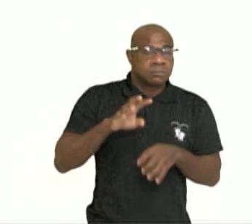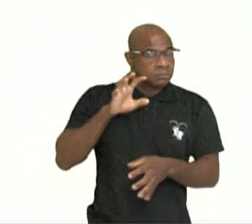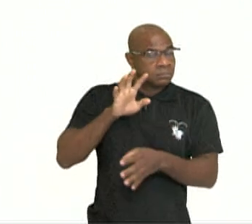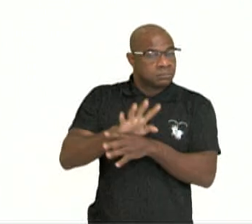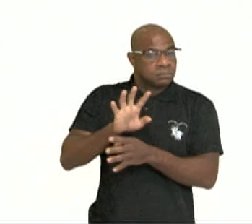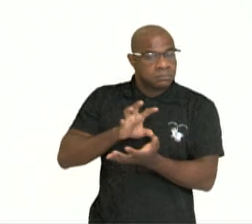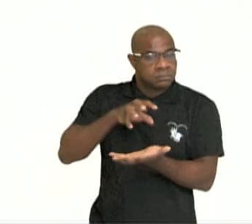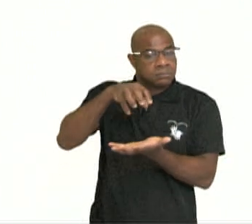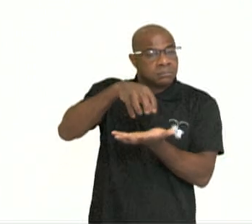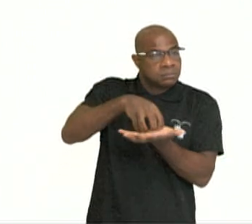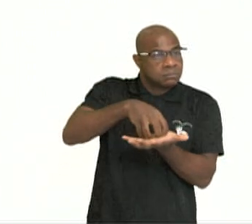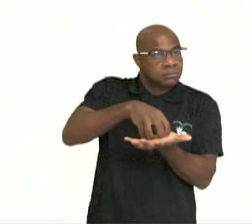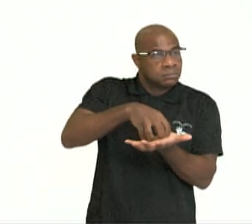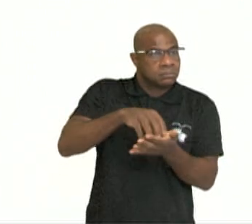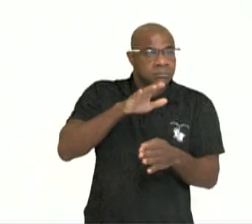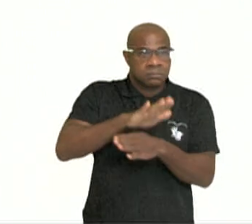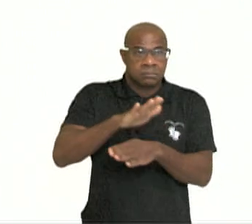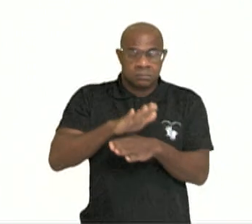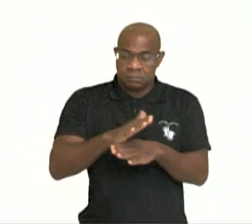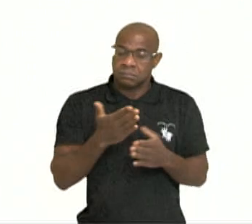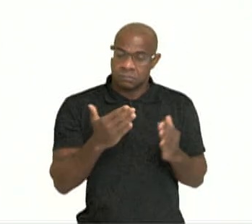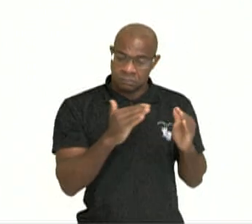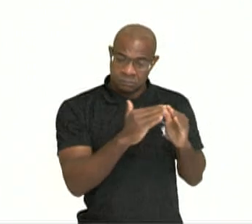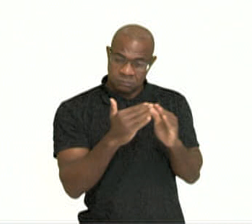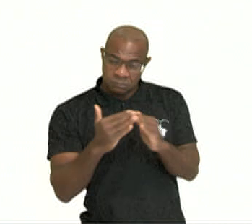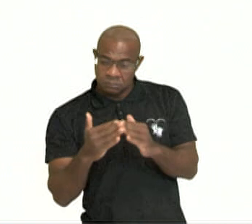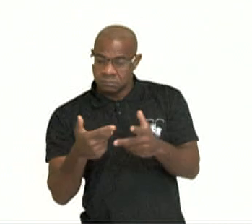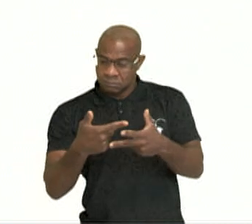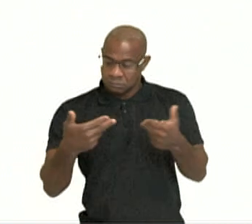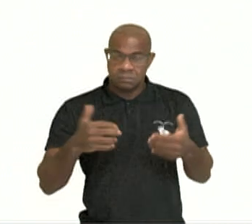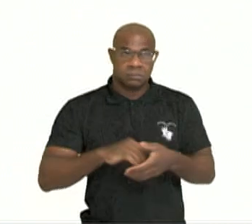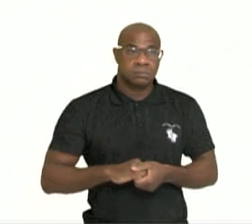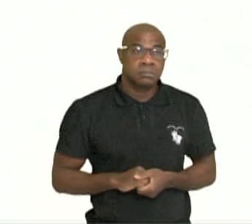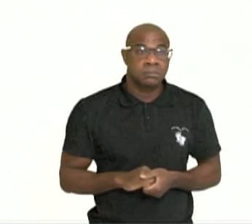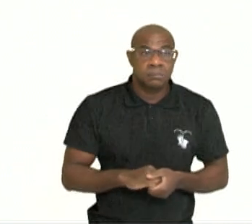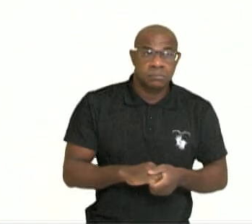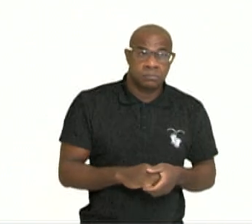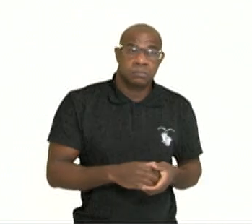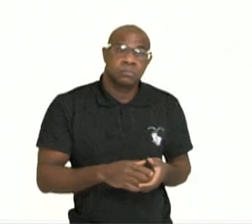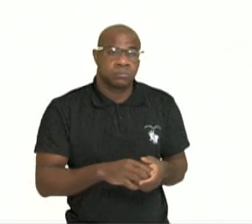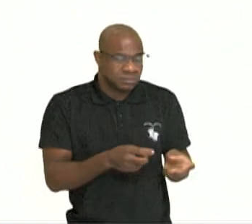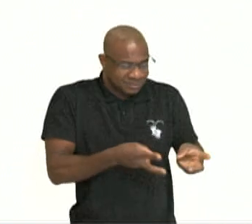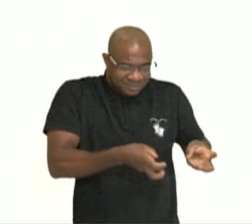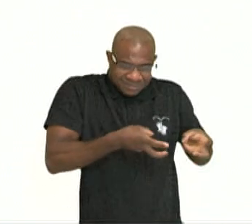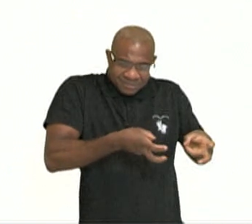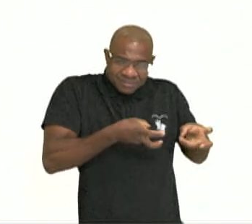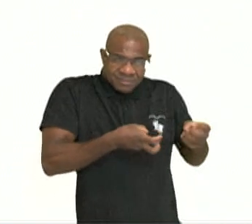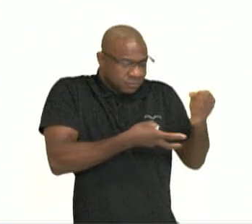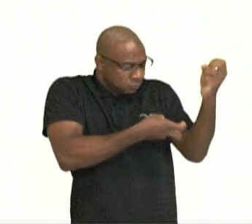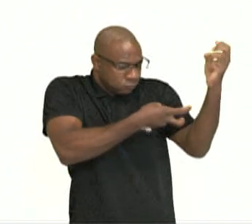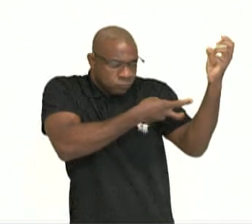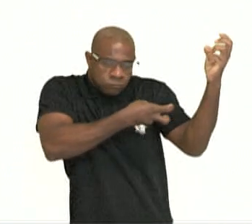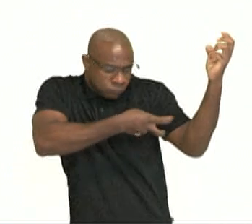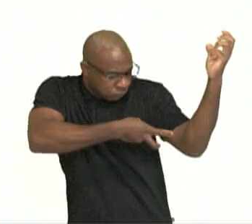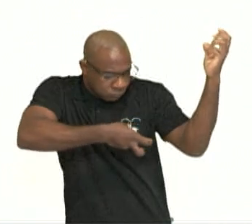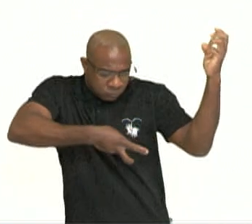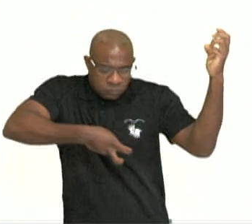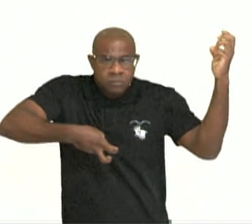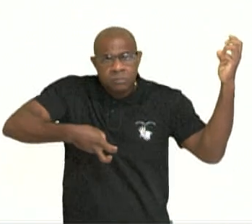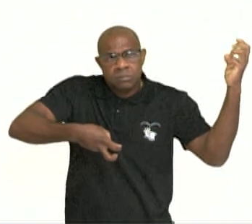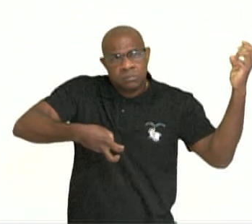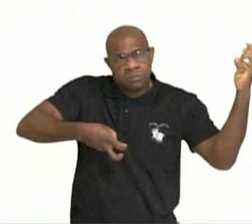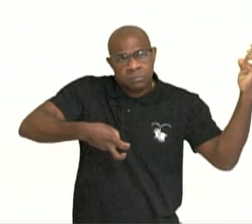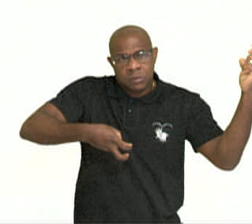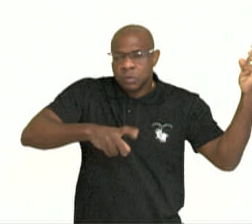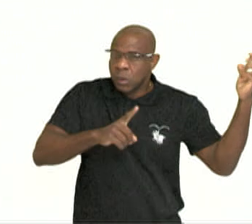Sustentável por cooperativas de moradores, ou seja, o extrativismo não é tão impactante, não prejudica tanto o meio